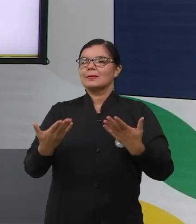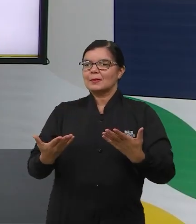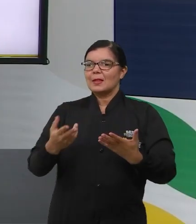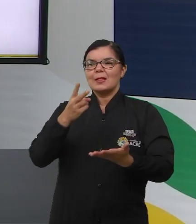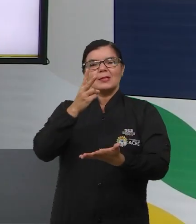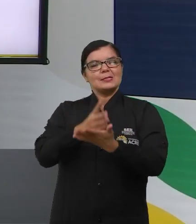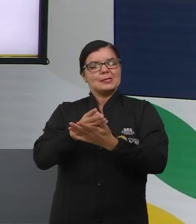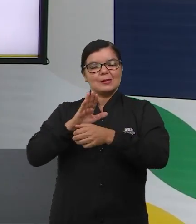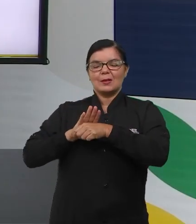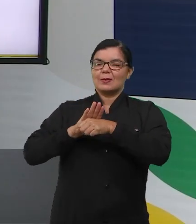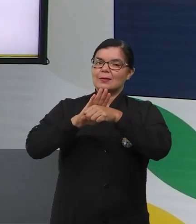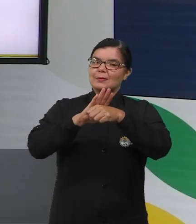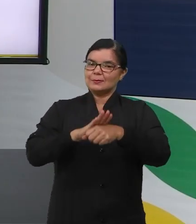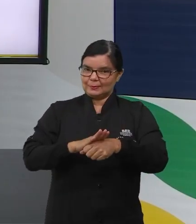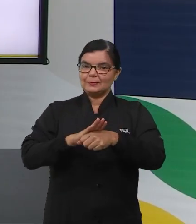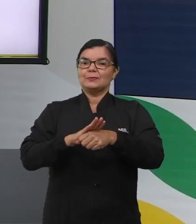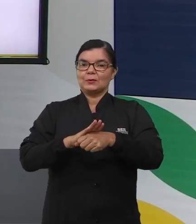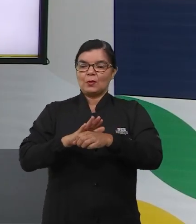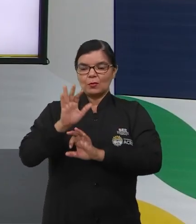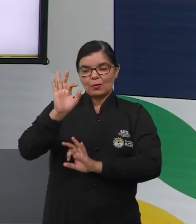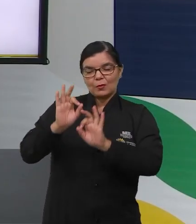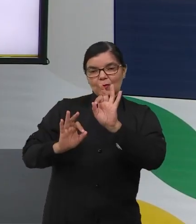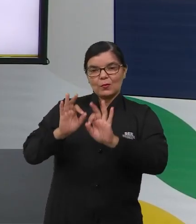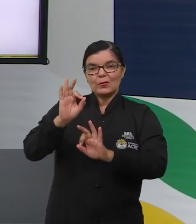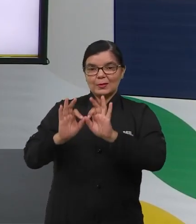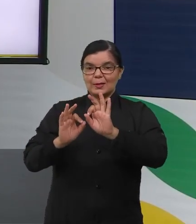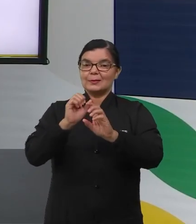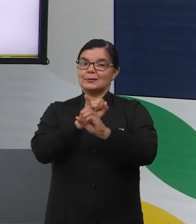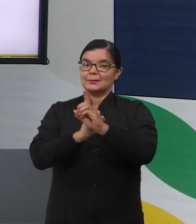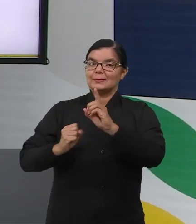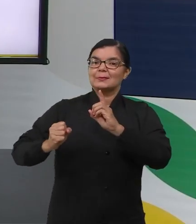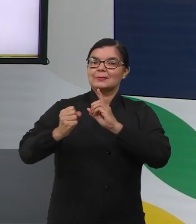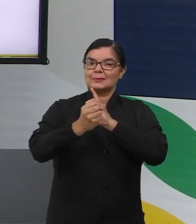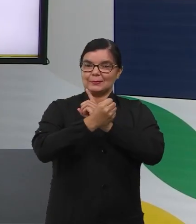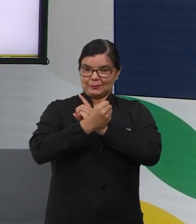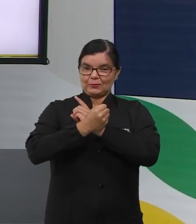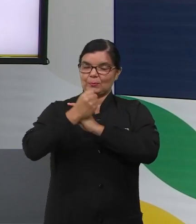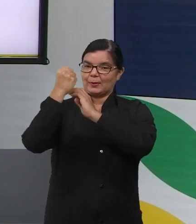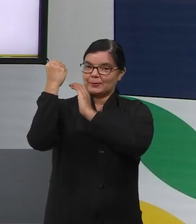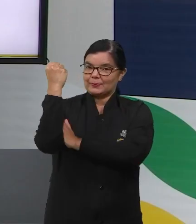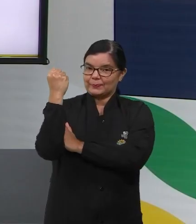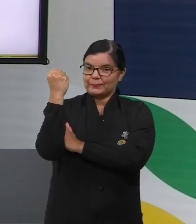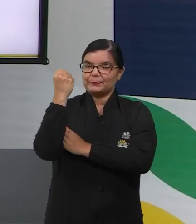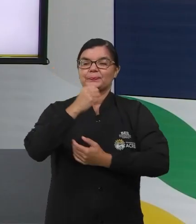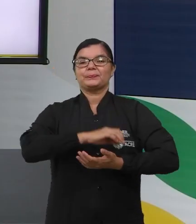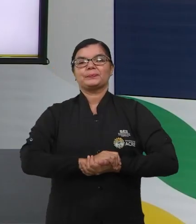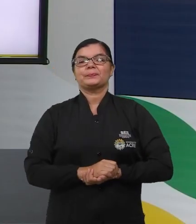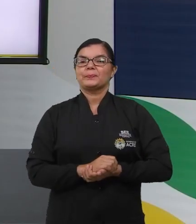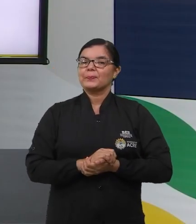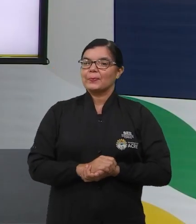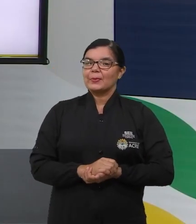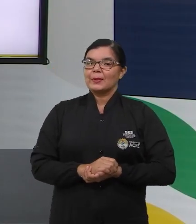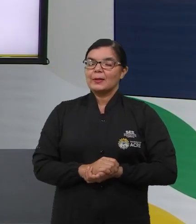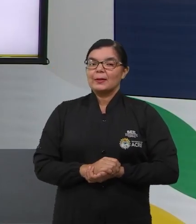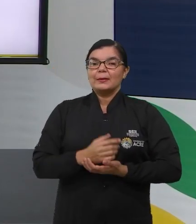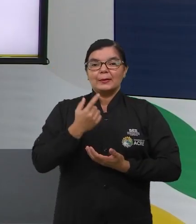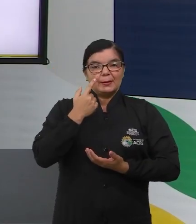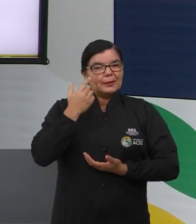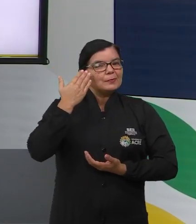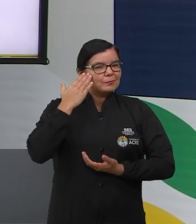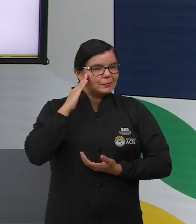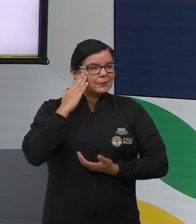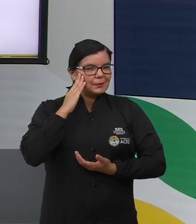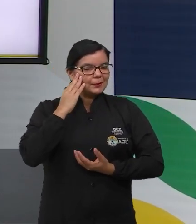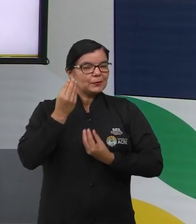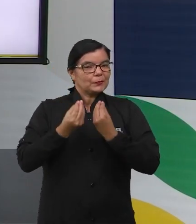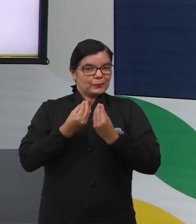Sempre contribuindo com a construção de uma sociedade mais forte. Ok? Começaram a entender como é